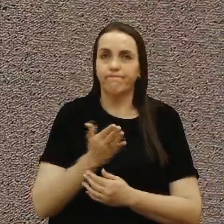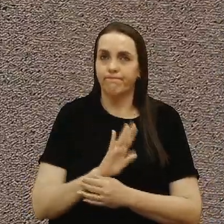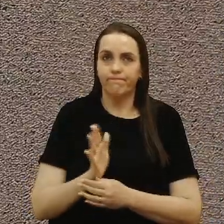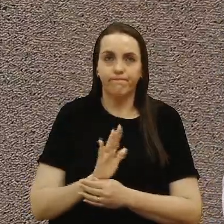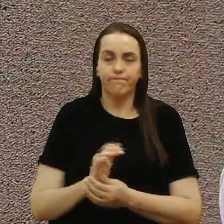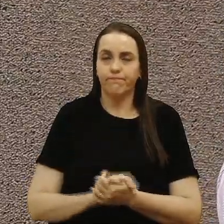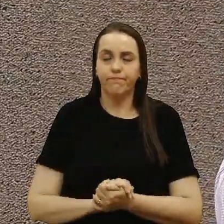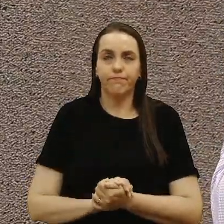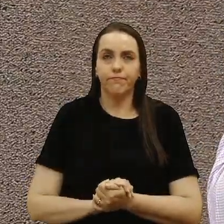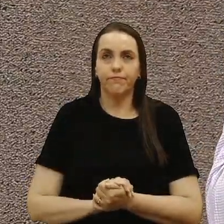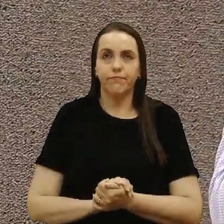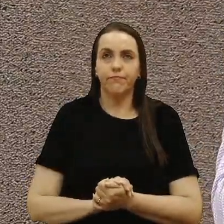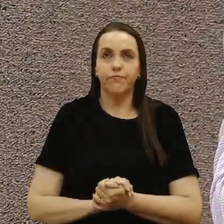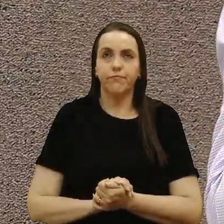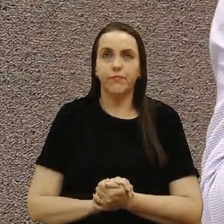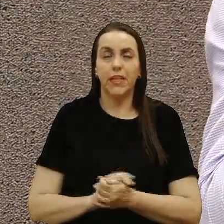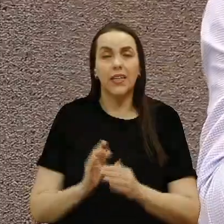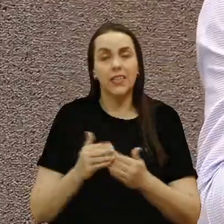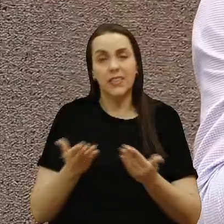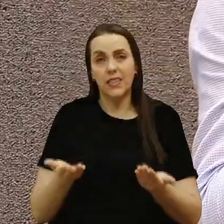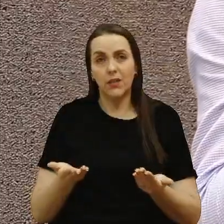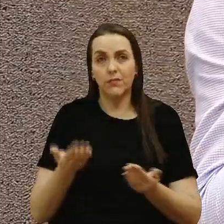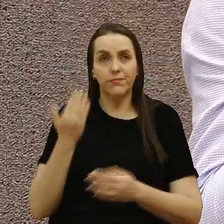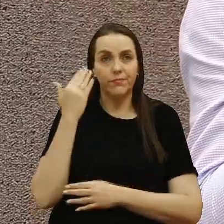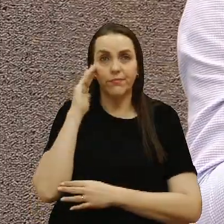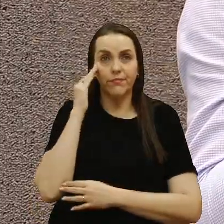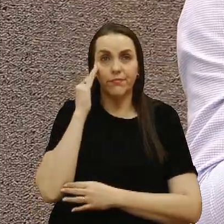portas. Uma parte, vereador Sandro. Então eu